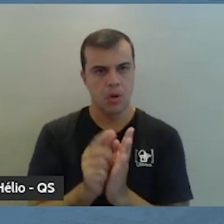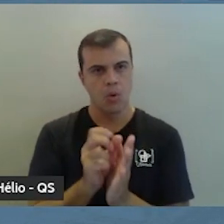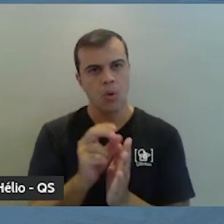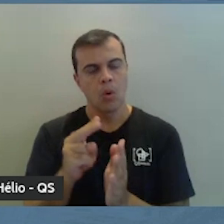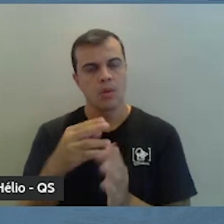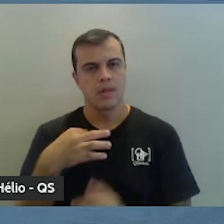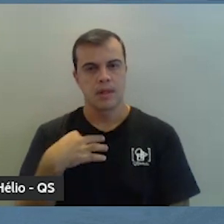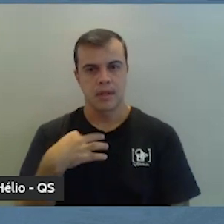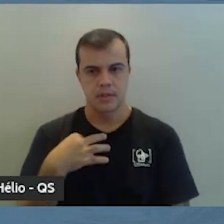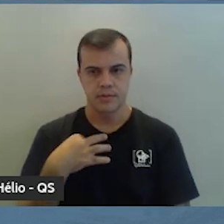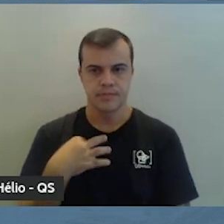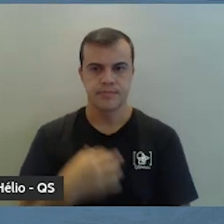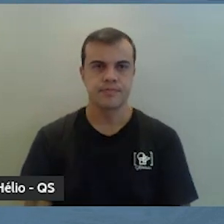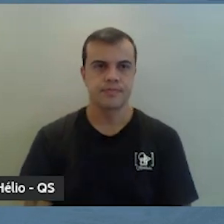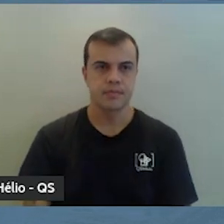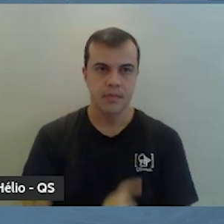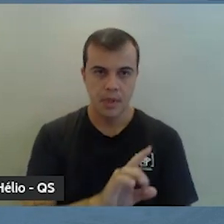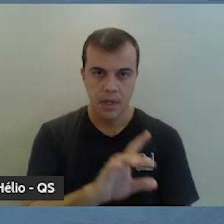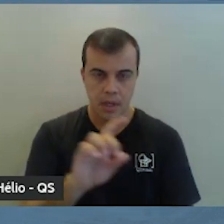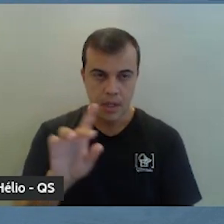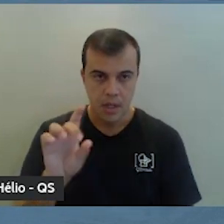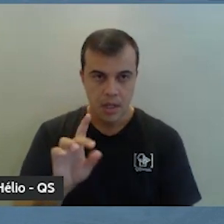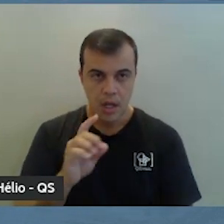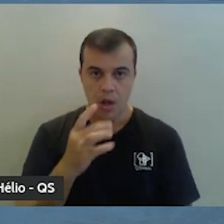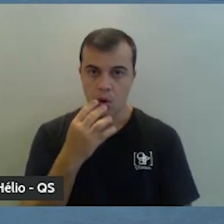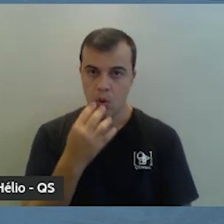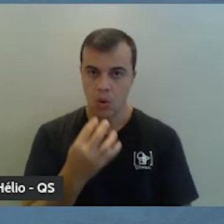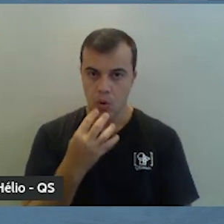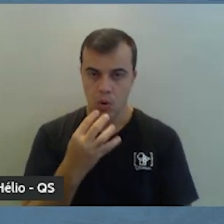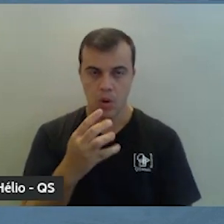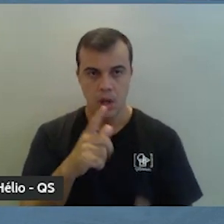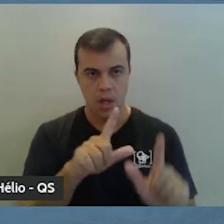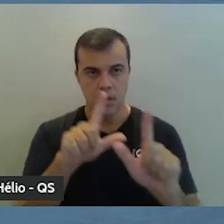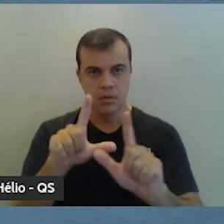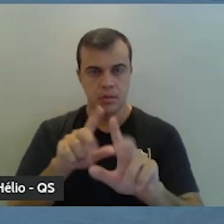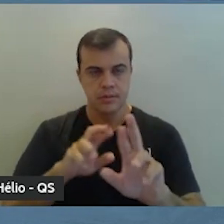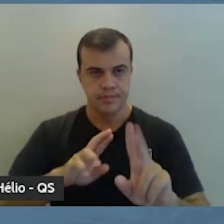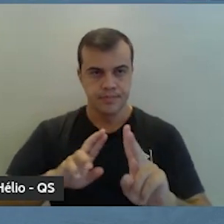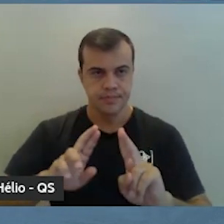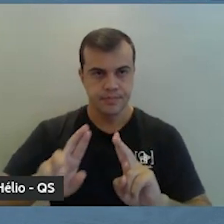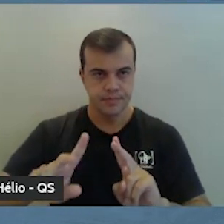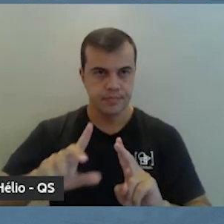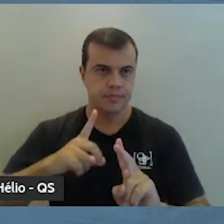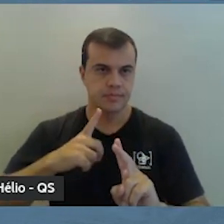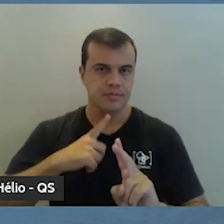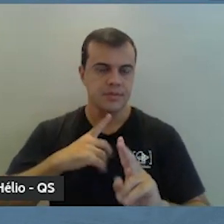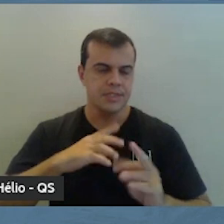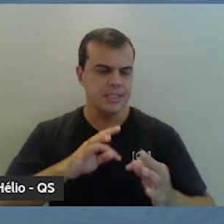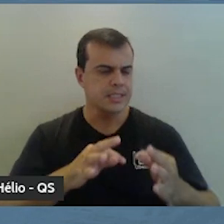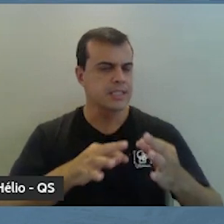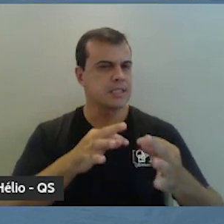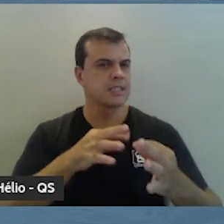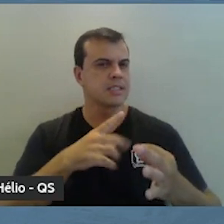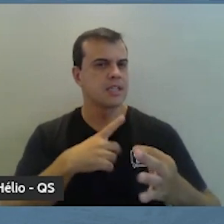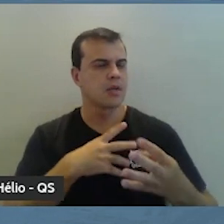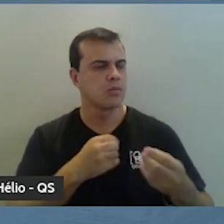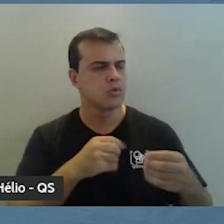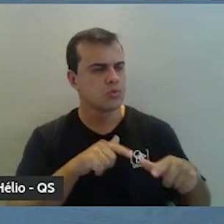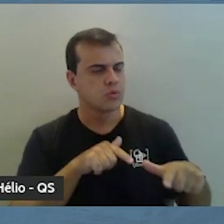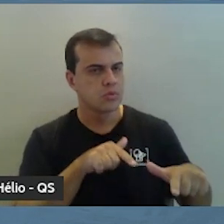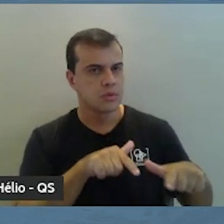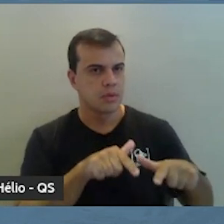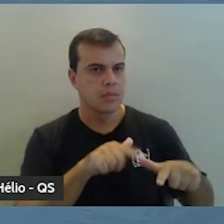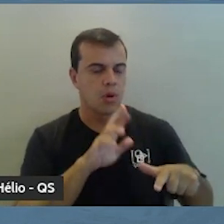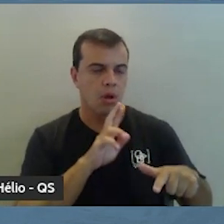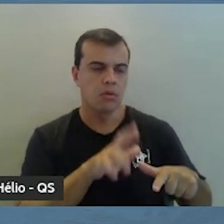tecido. Para cada gravura, para cada cor é uma gravura diferente, então é uma técnica que dá bastante trabalho, mas que tem